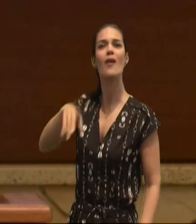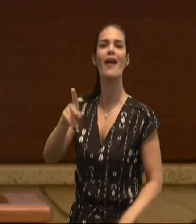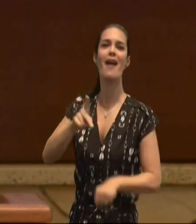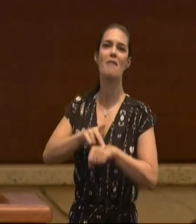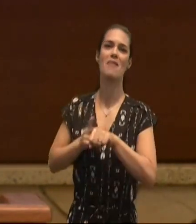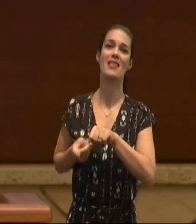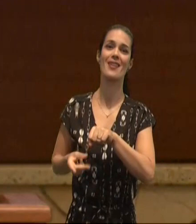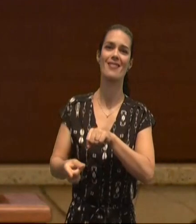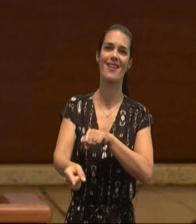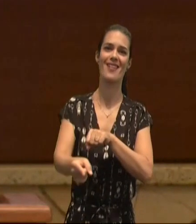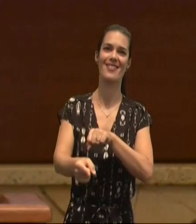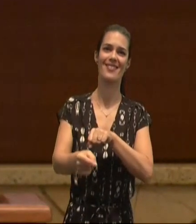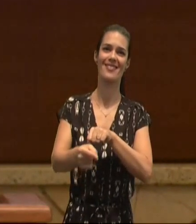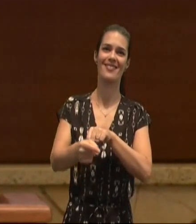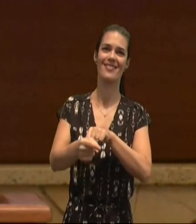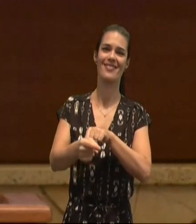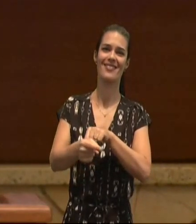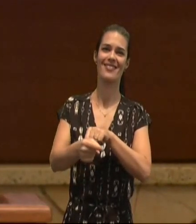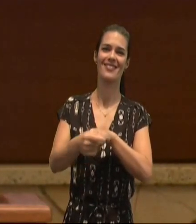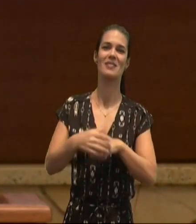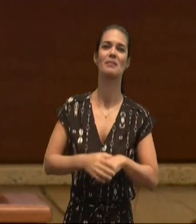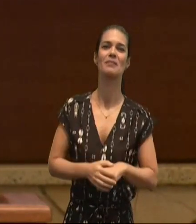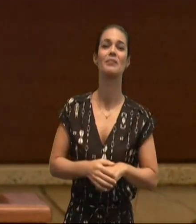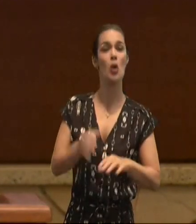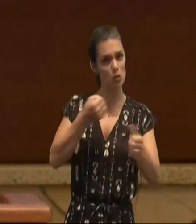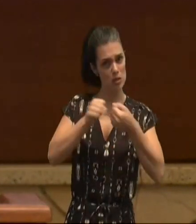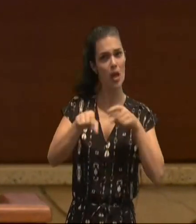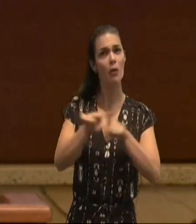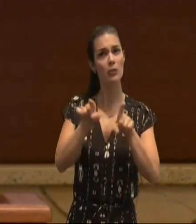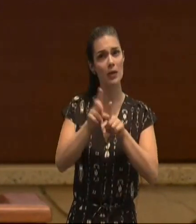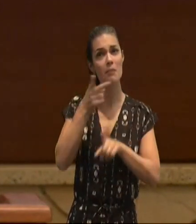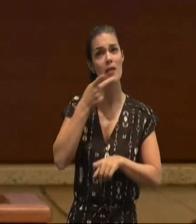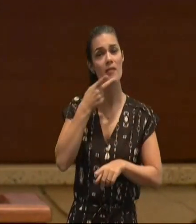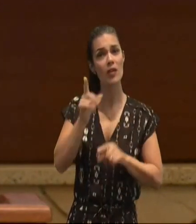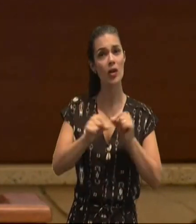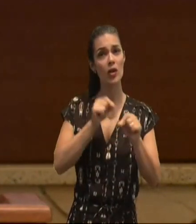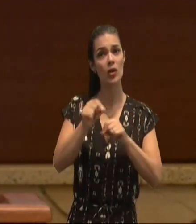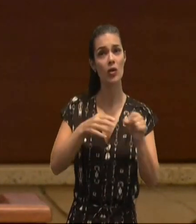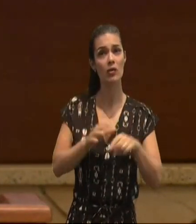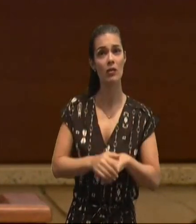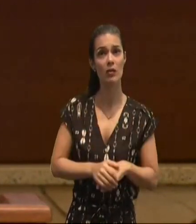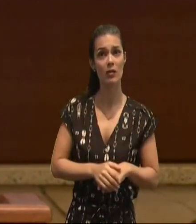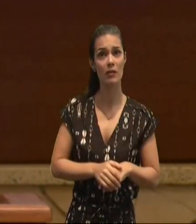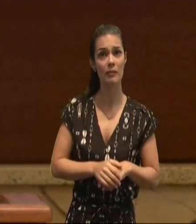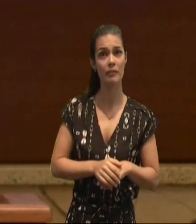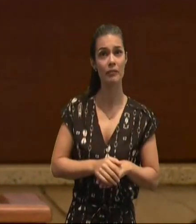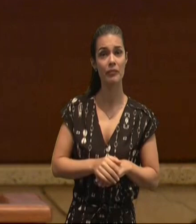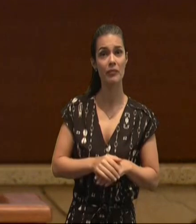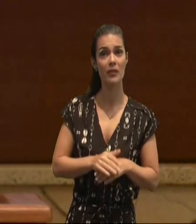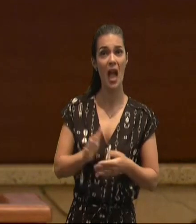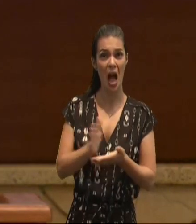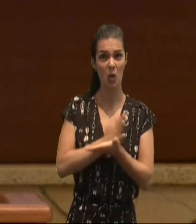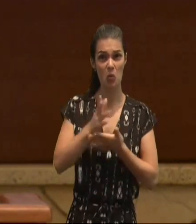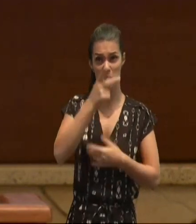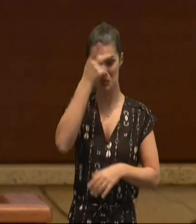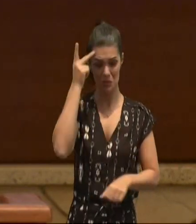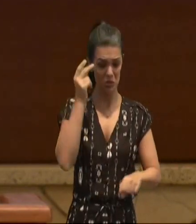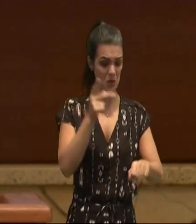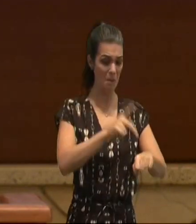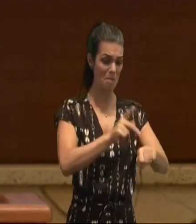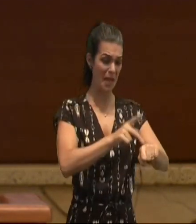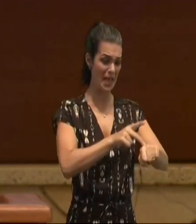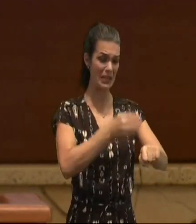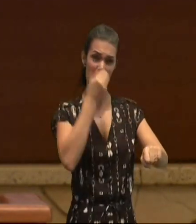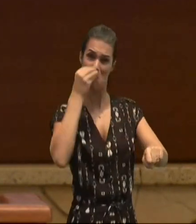eterna. O Salmo 118, 22 vai dizer: a pedra que os construtores rejeitaram tornou-se a pedra angular. E